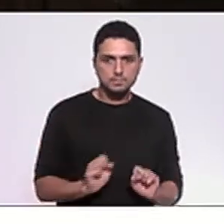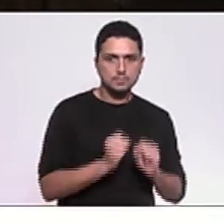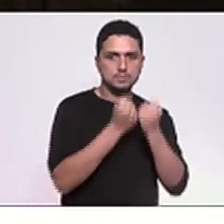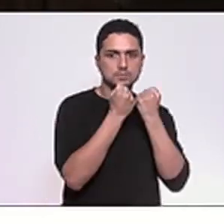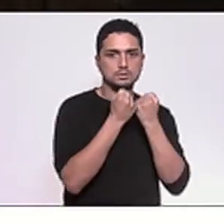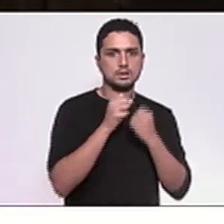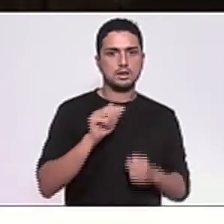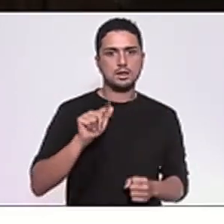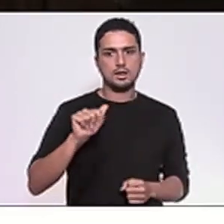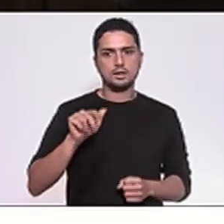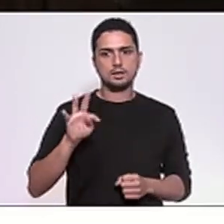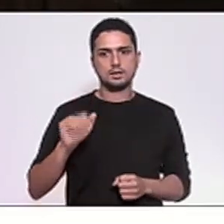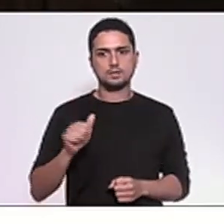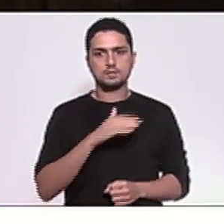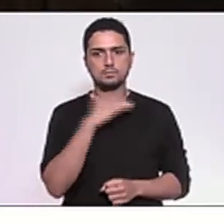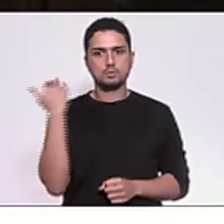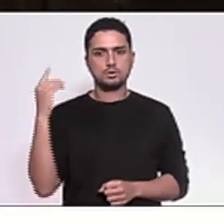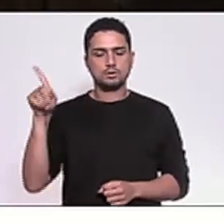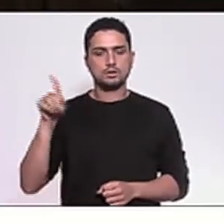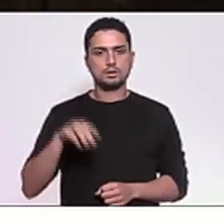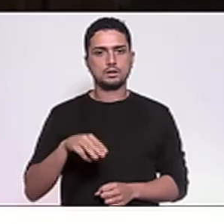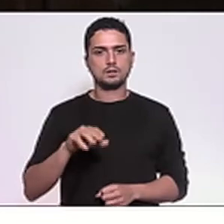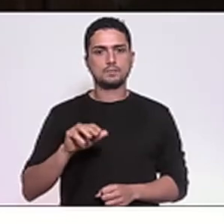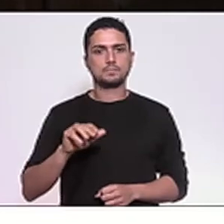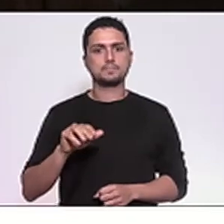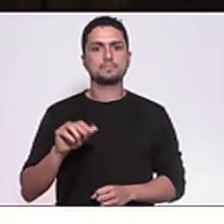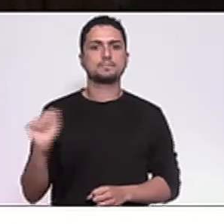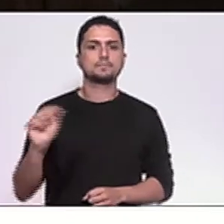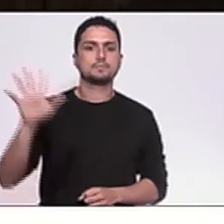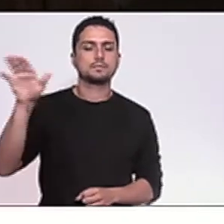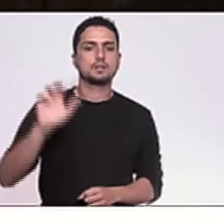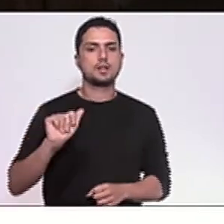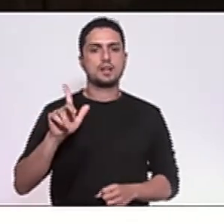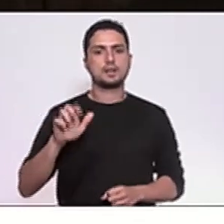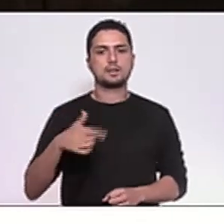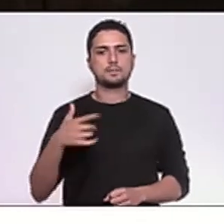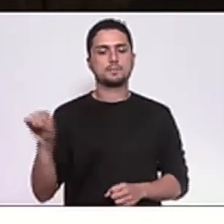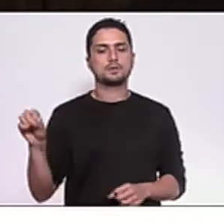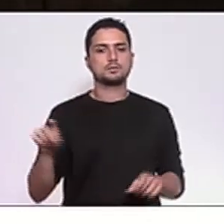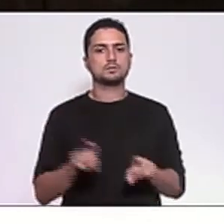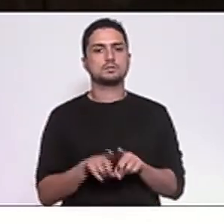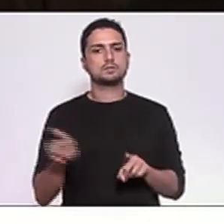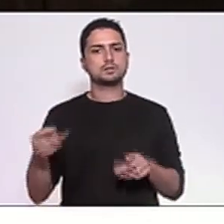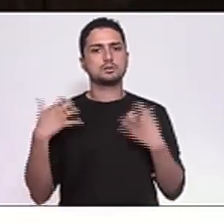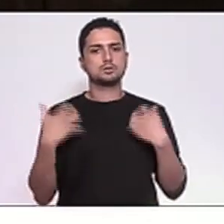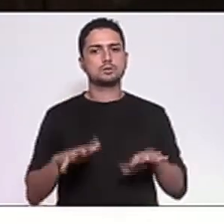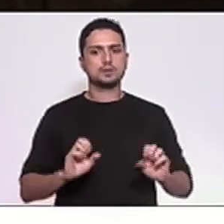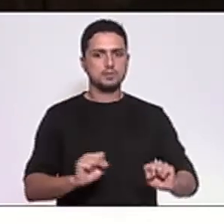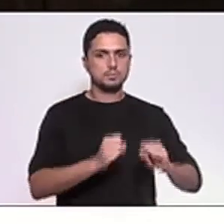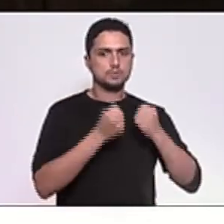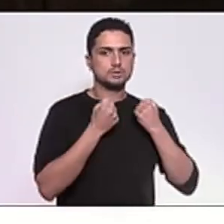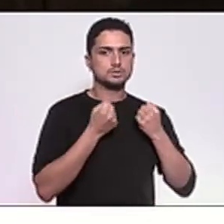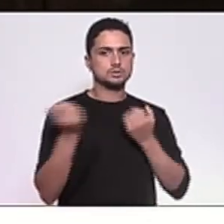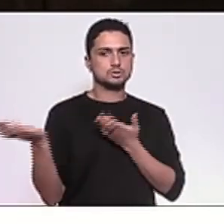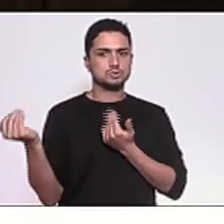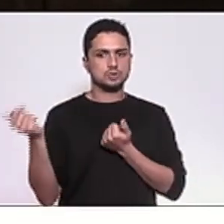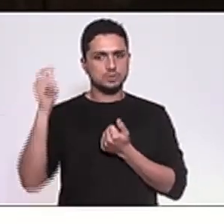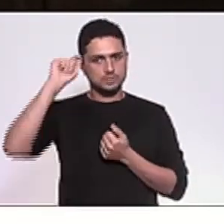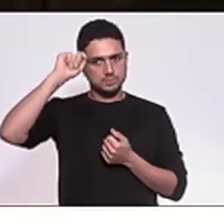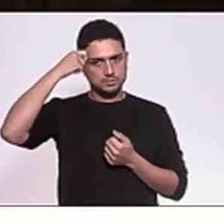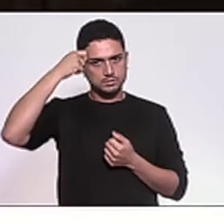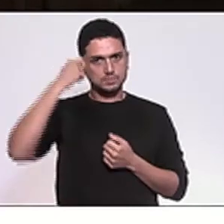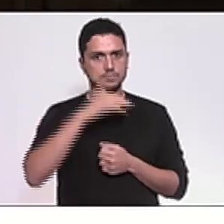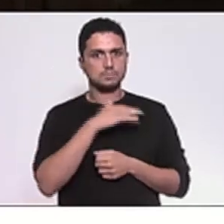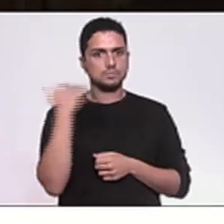estudante, que morreu no Complexo do Alemão. Ele não quer proteger jovens negros que foram